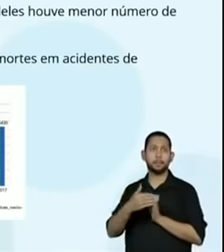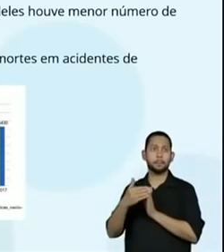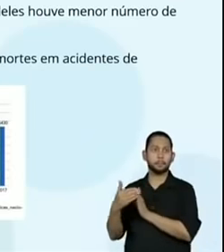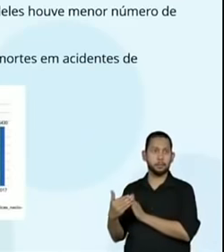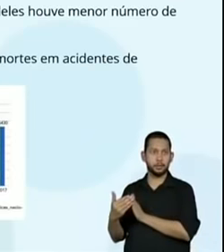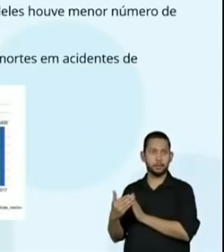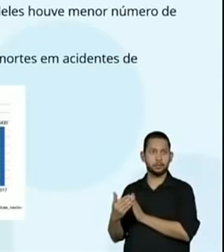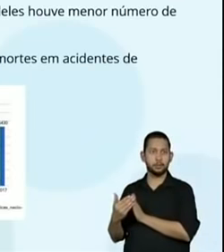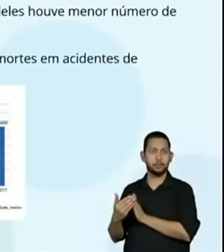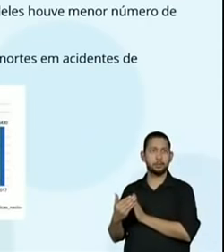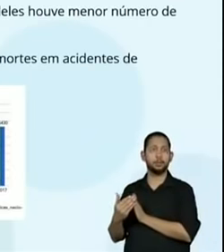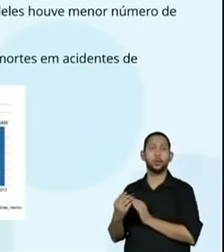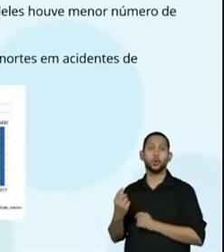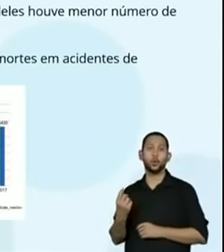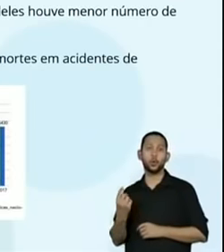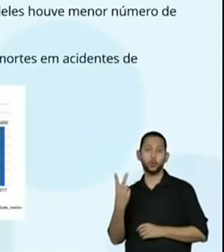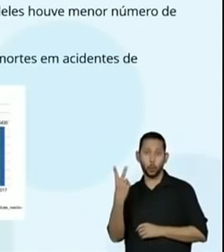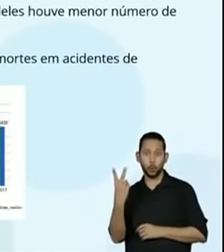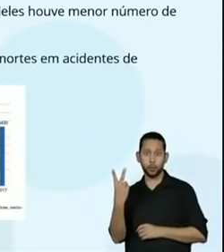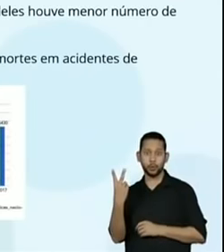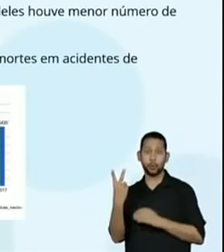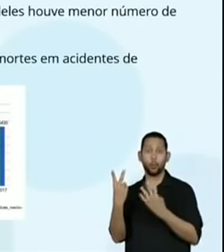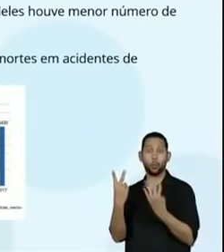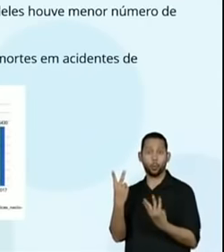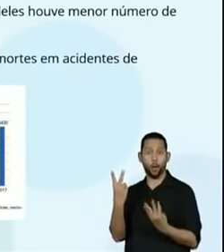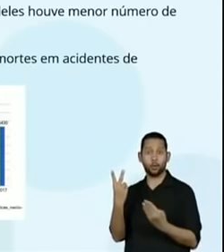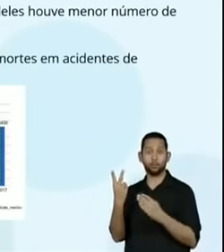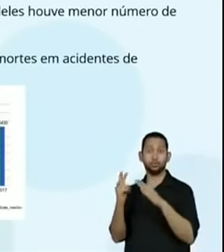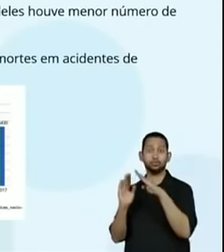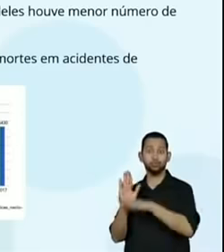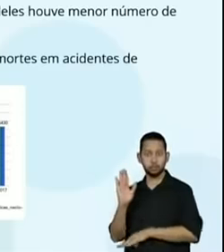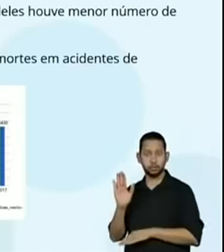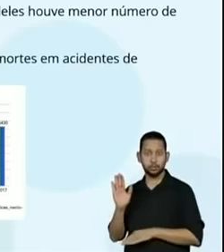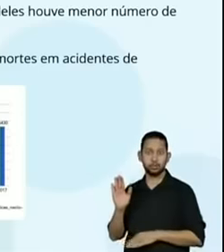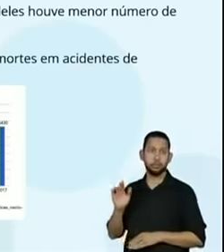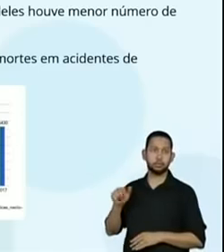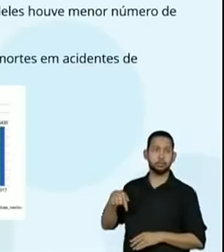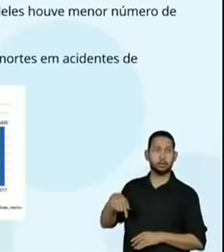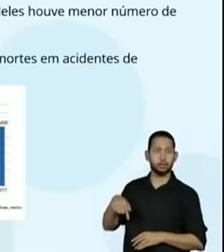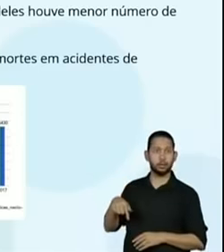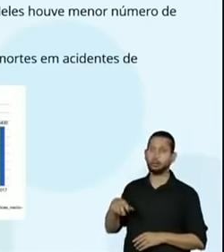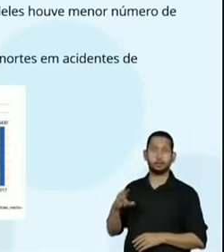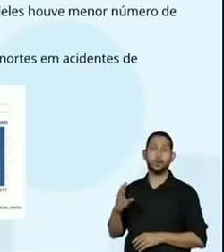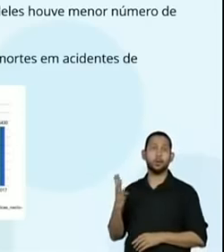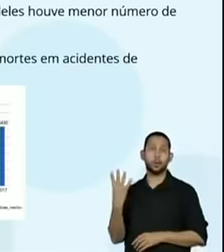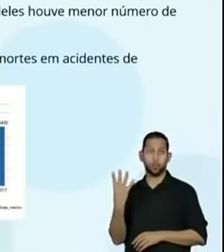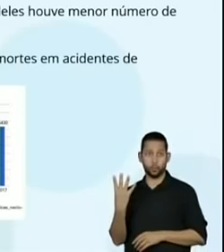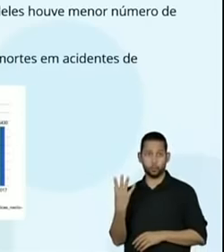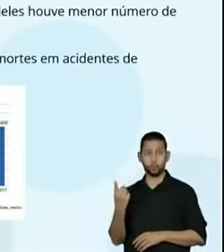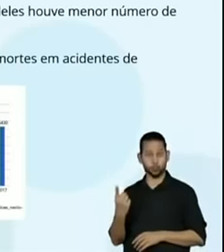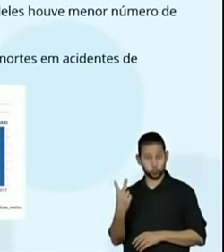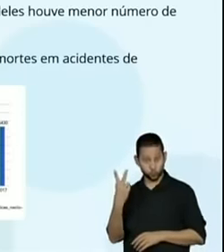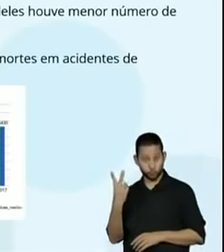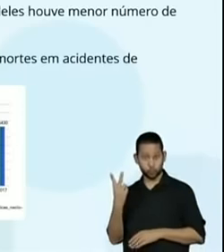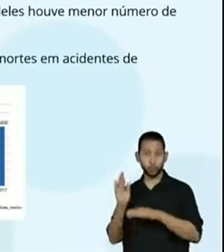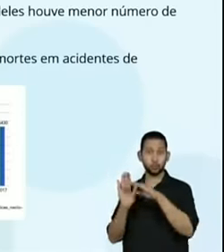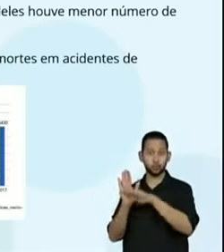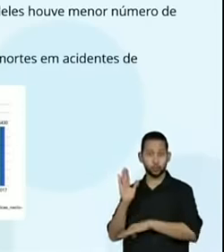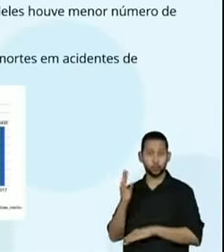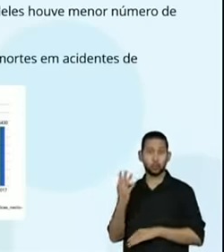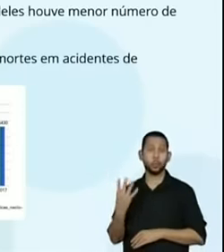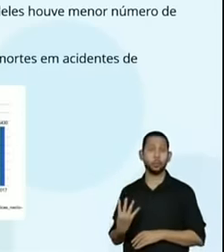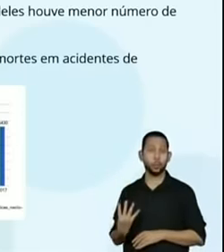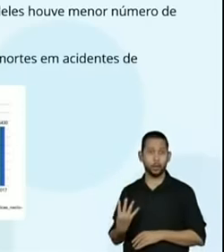Agora o 2 virou 12 e o 8 virou 7. E aí temos o quê? 8, 12